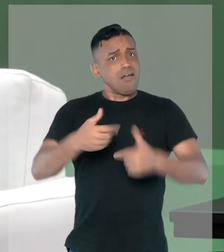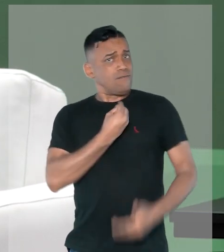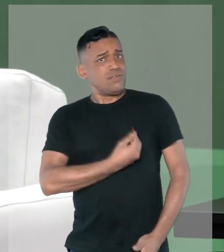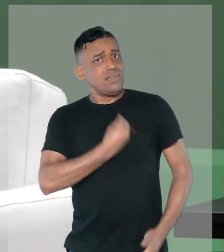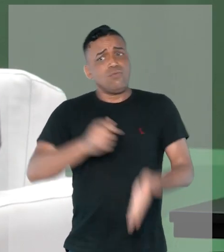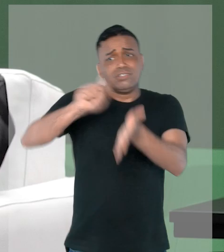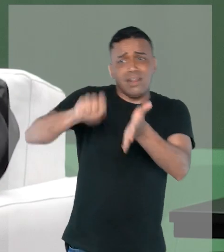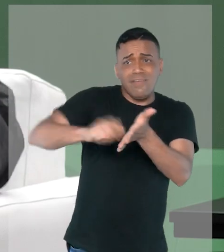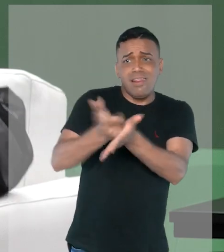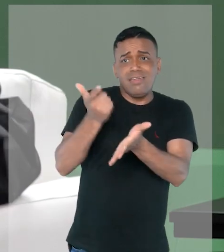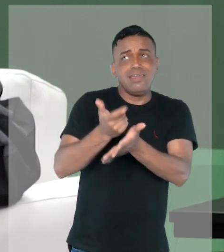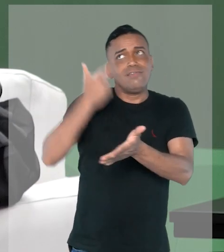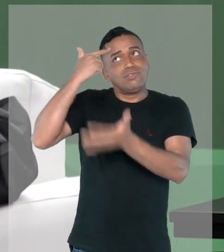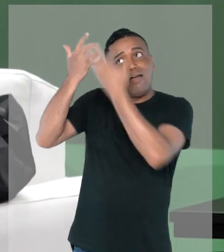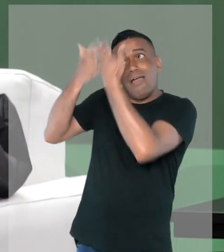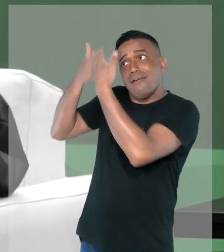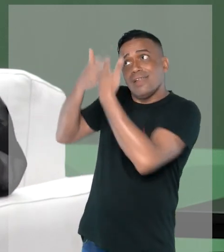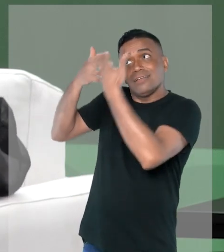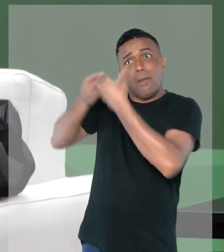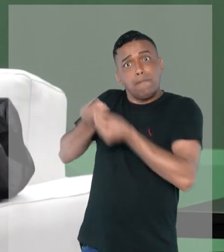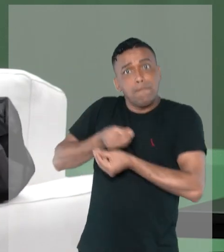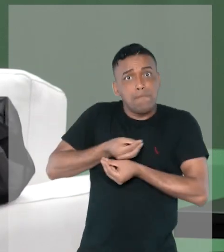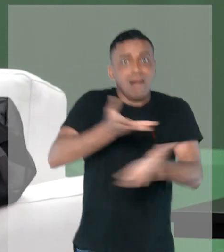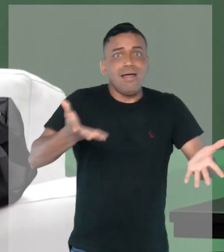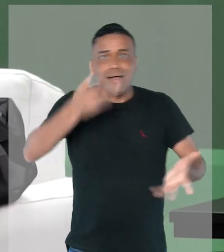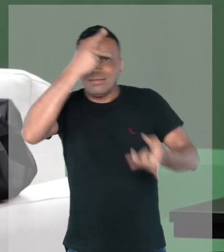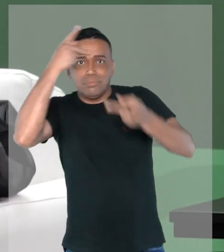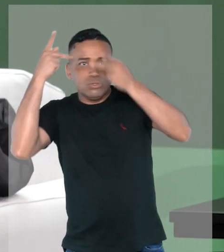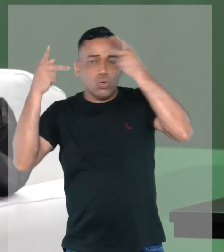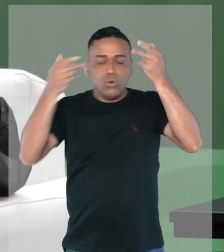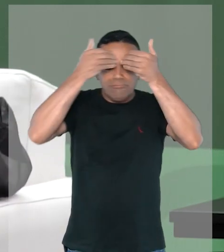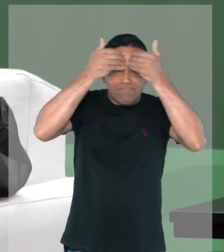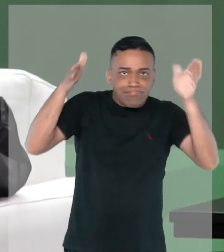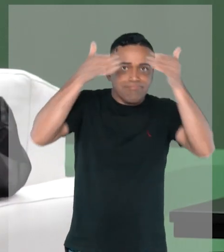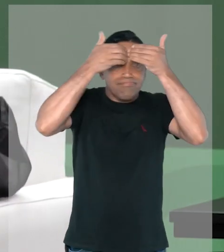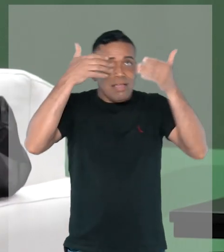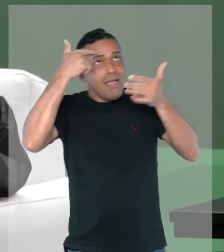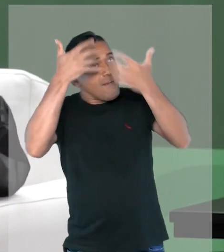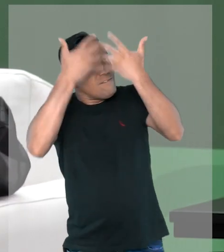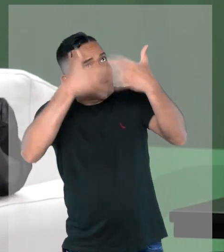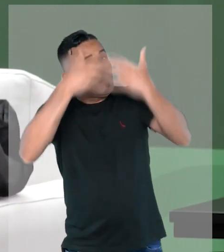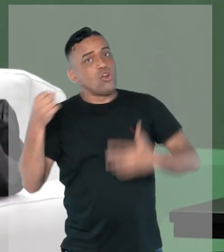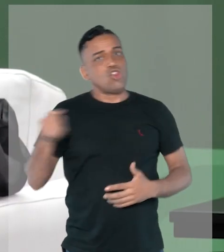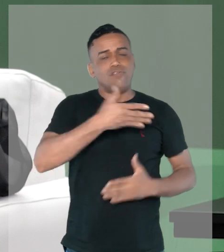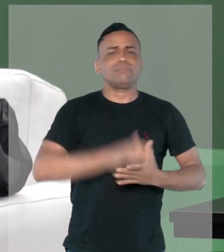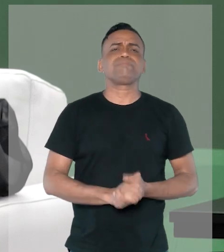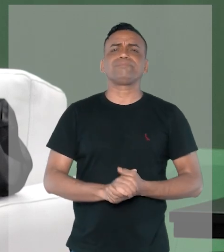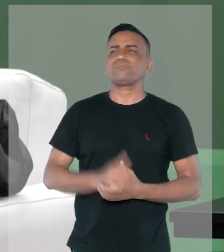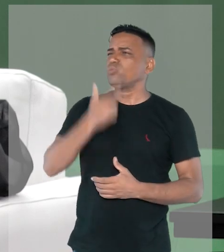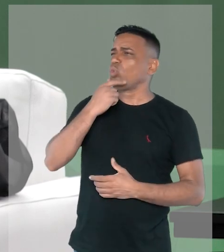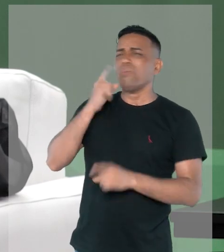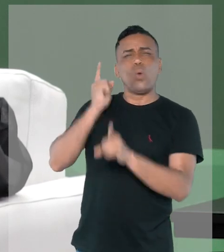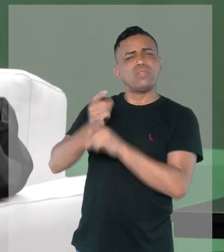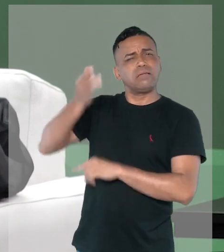livros a escrever, mais reflexões que possam levar pessoas a ter outras reflexões. Uma vez encontrei um homem que disse